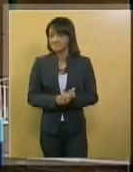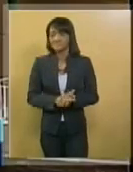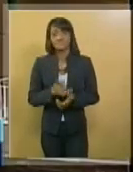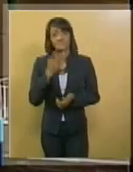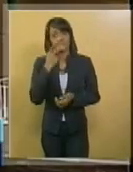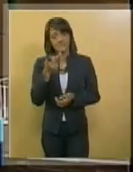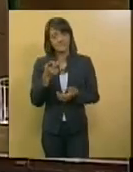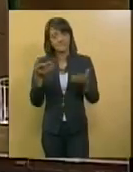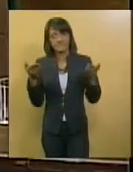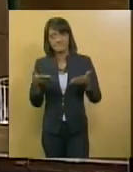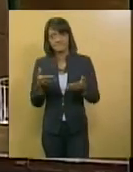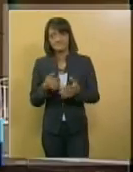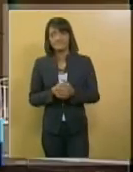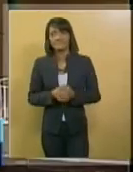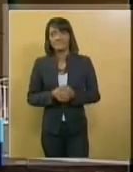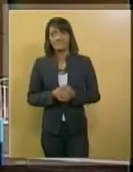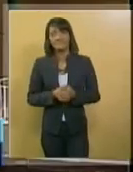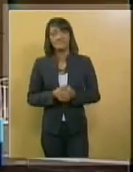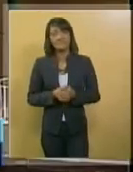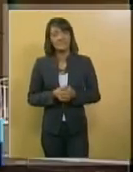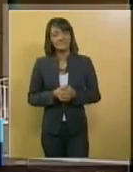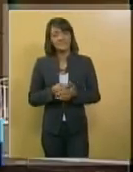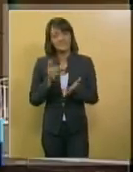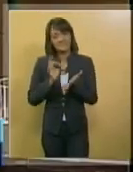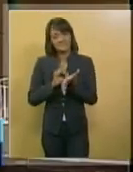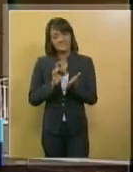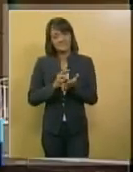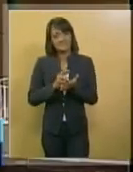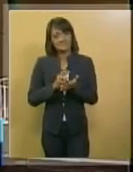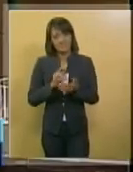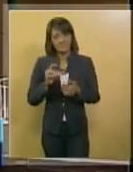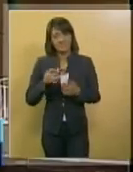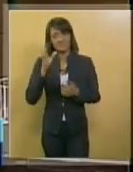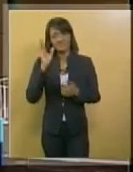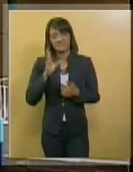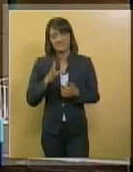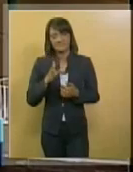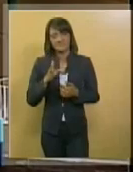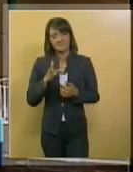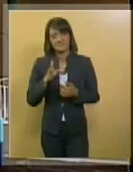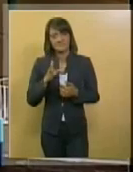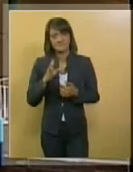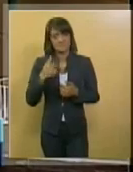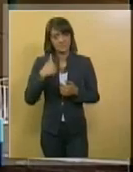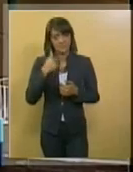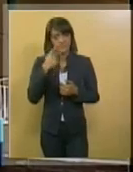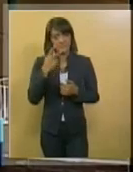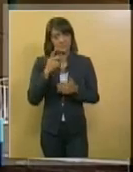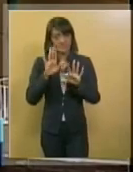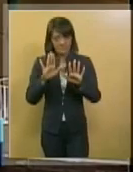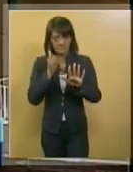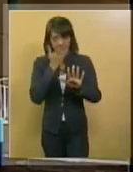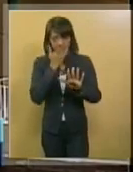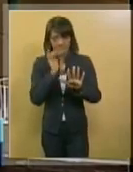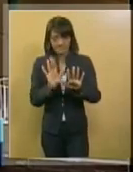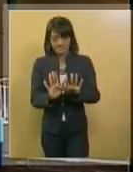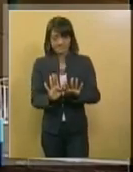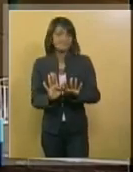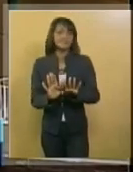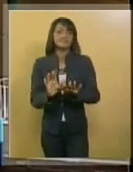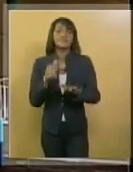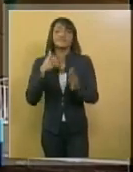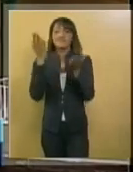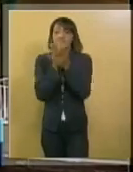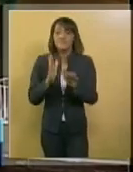fala e realmente há um equívoco quanto ao que eu falei. Eu não defendo acabar